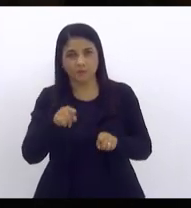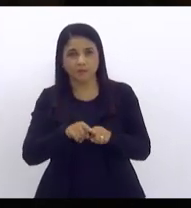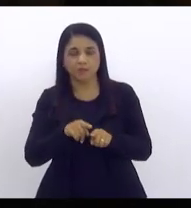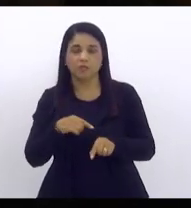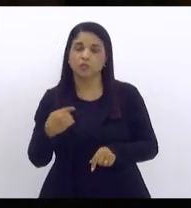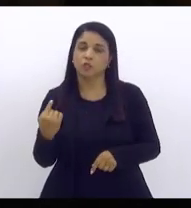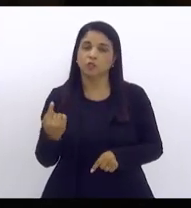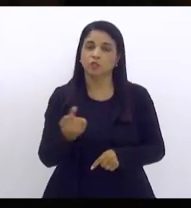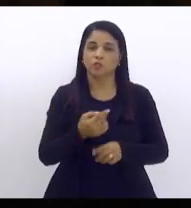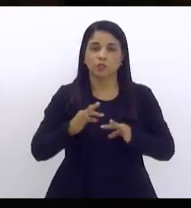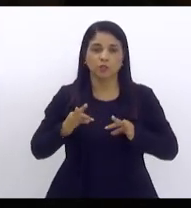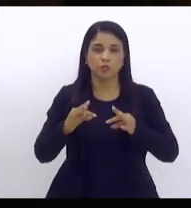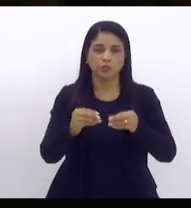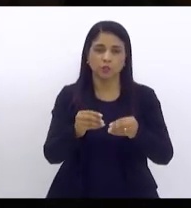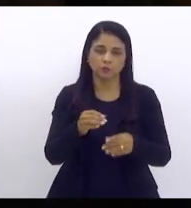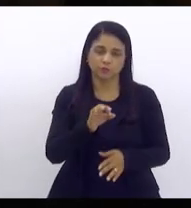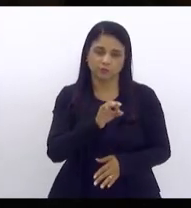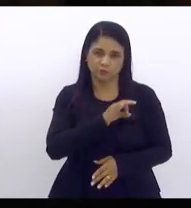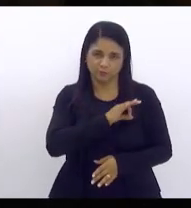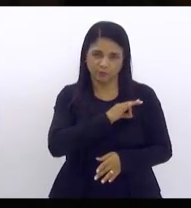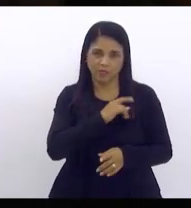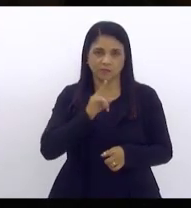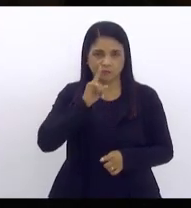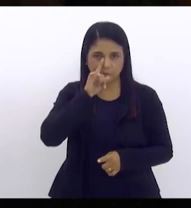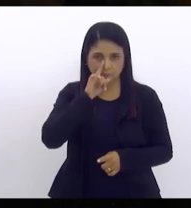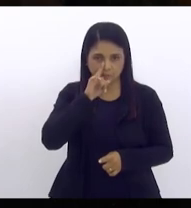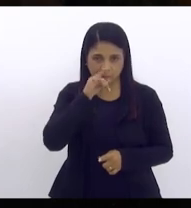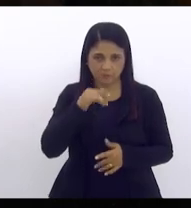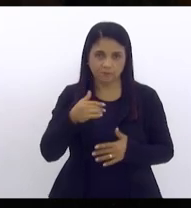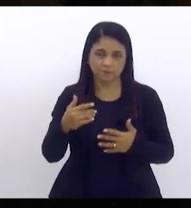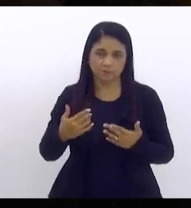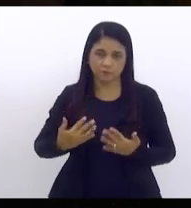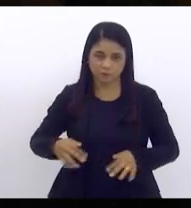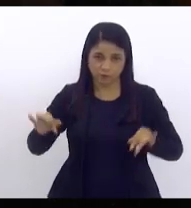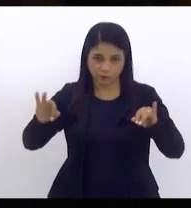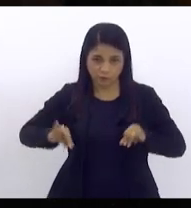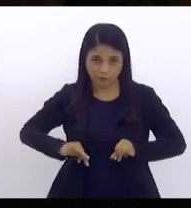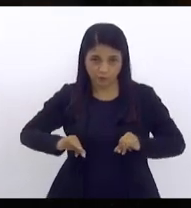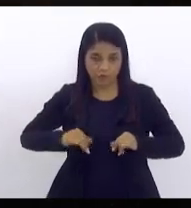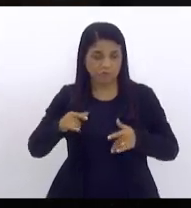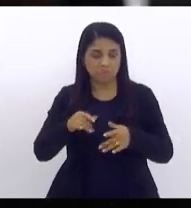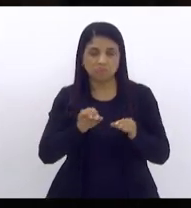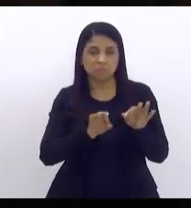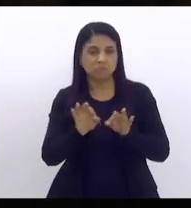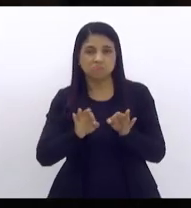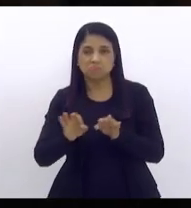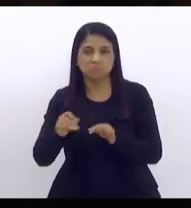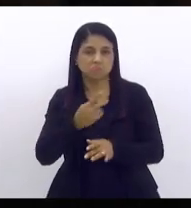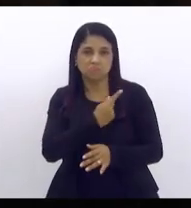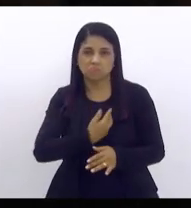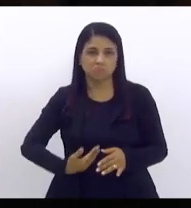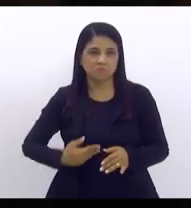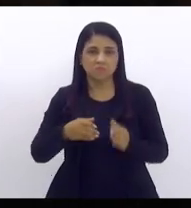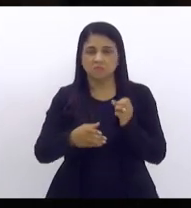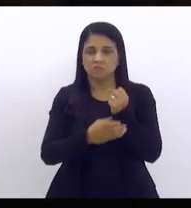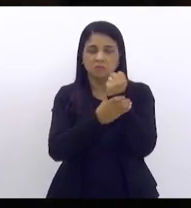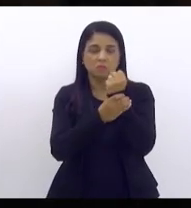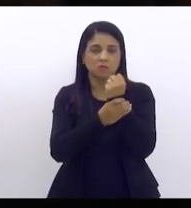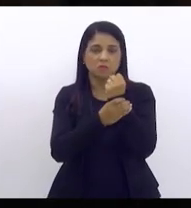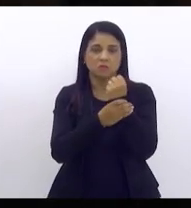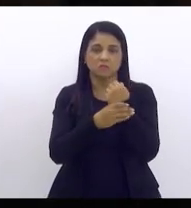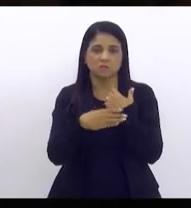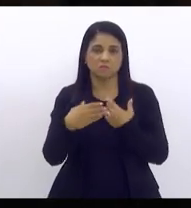agentes de segurança em risco. Esse governo não apresentou qualquer plano sobre segurança pública, que essa casa